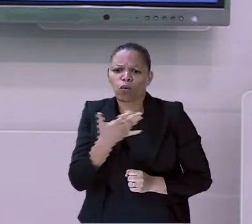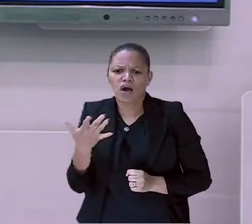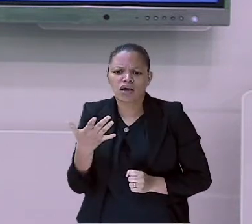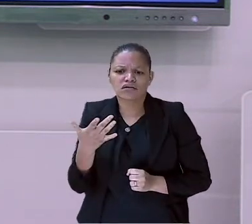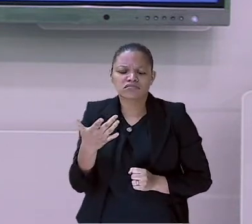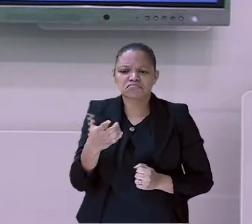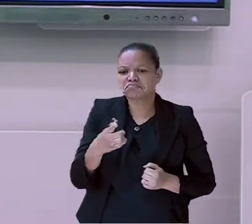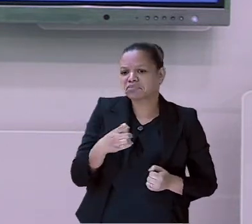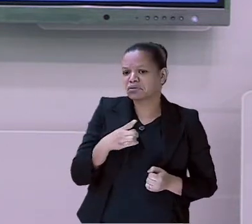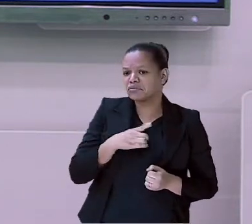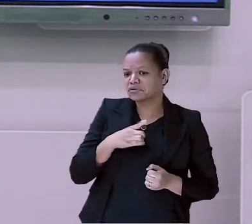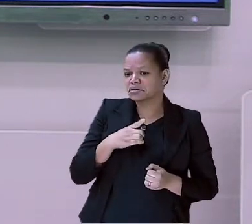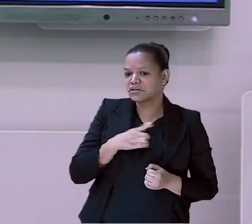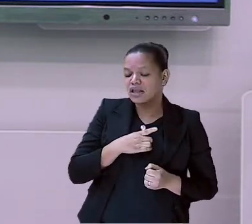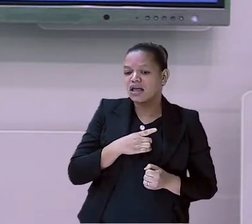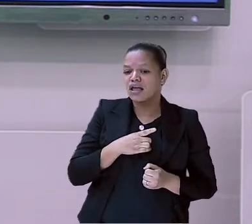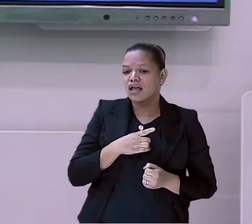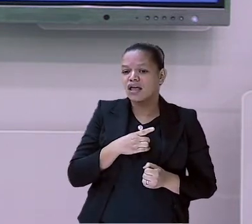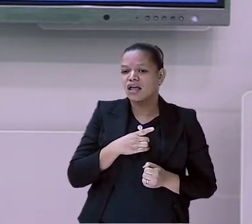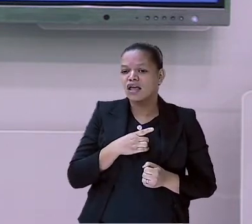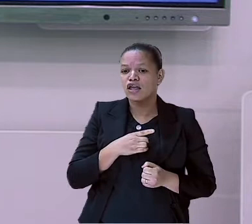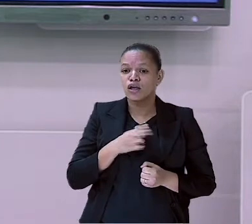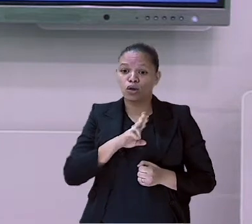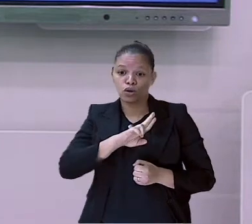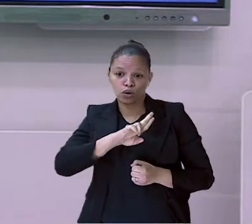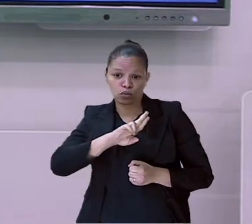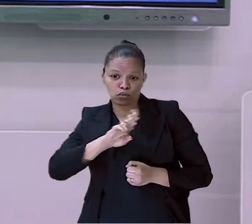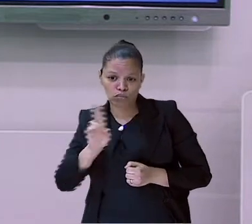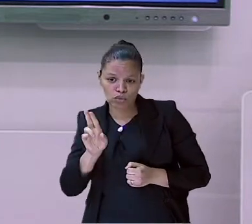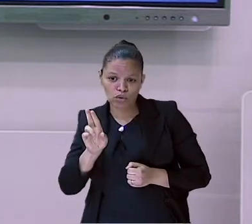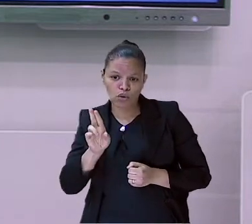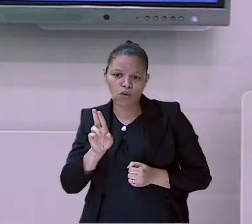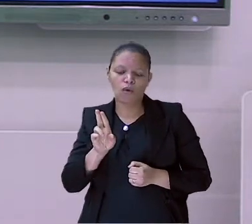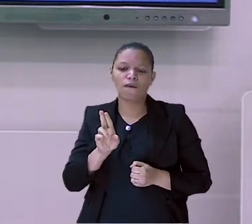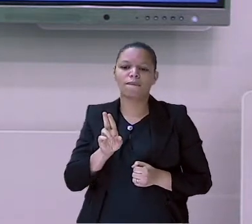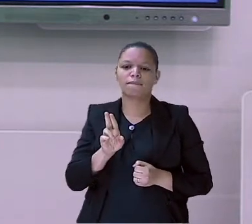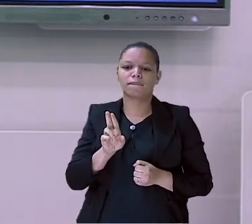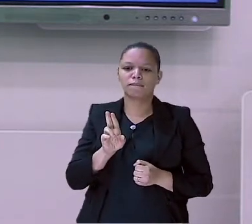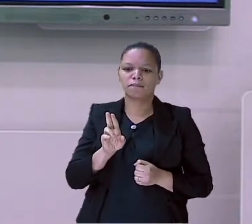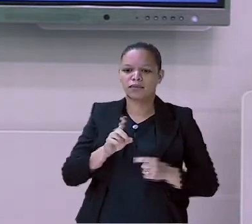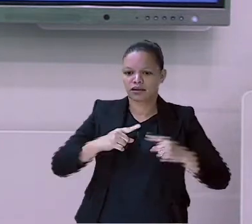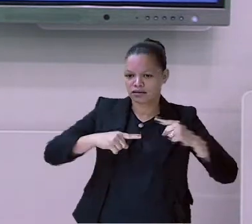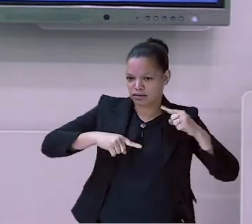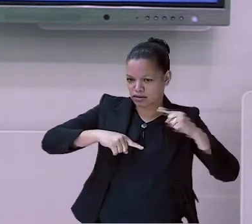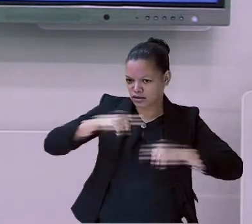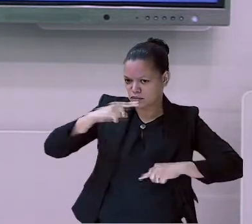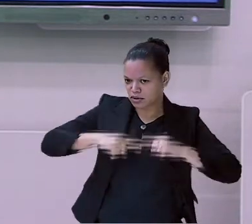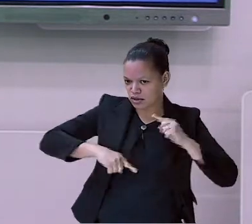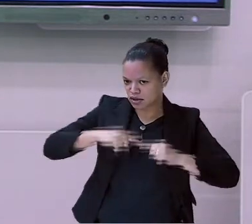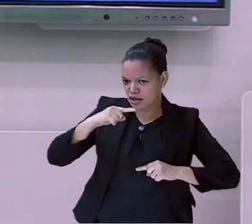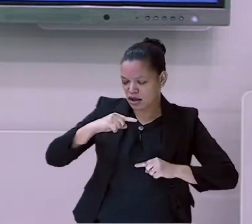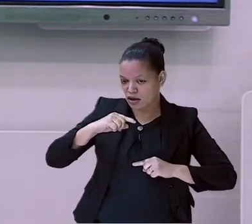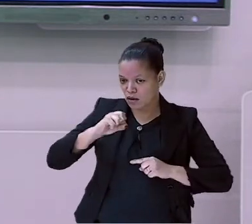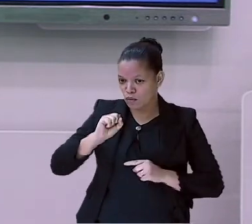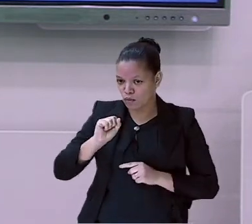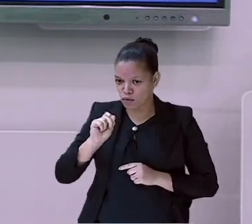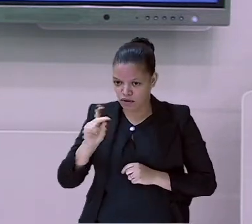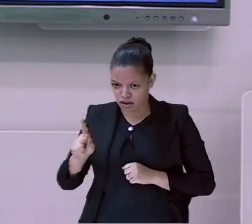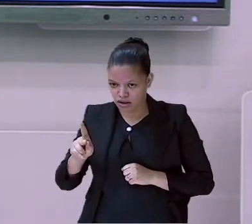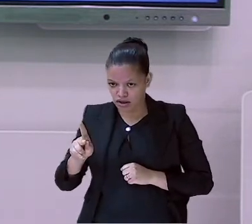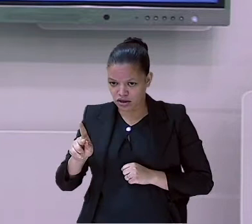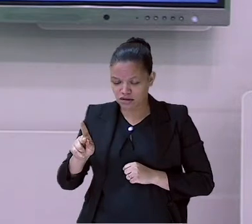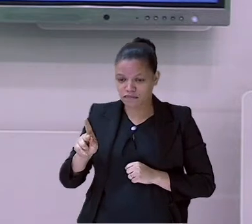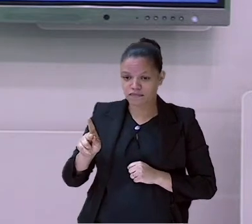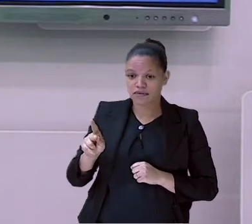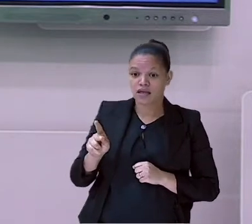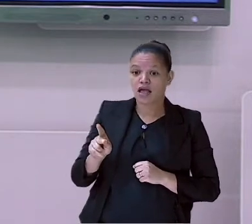de buriti. Então aí são dados qualitativos, porque